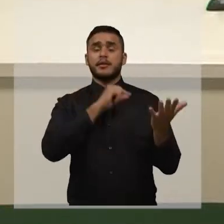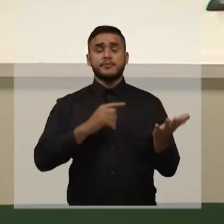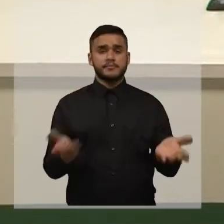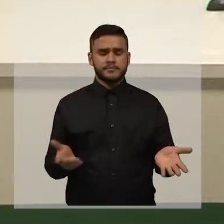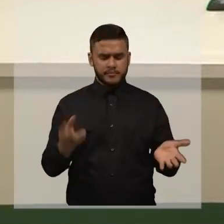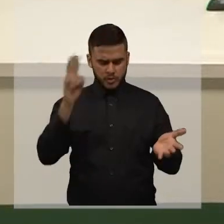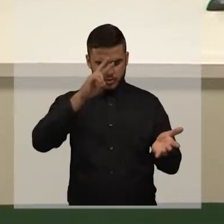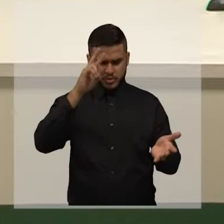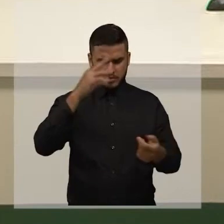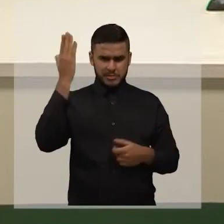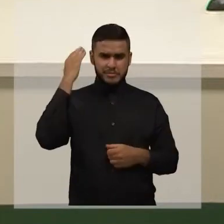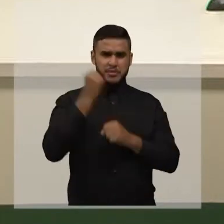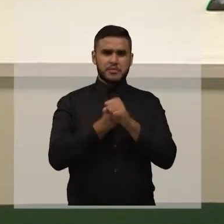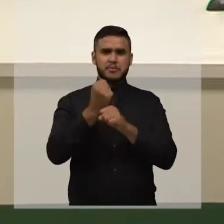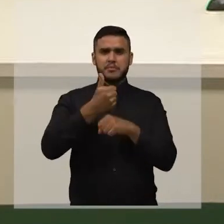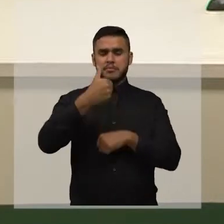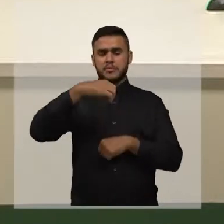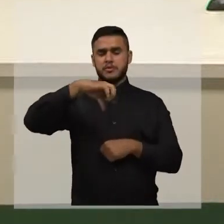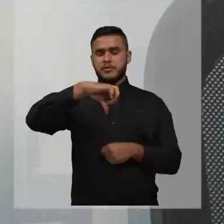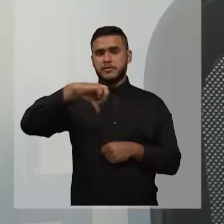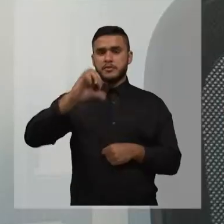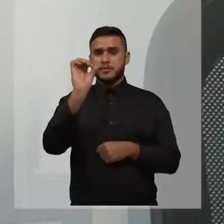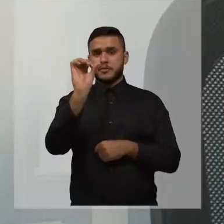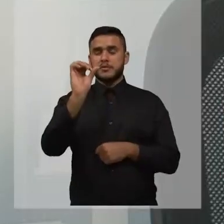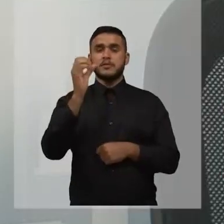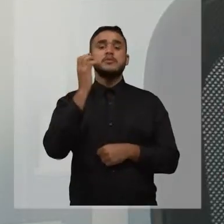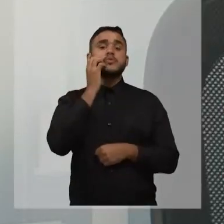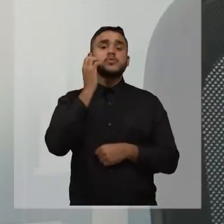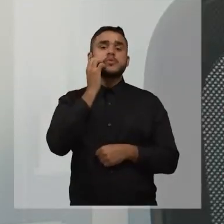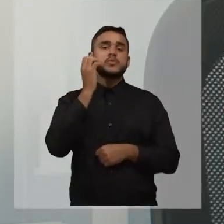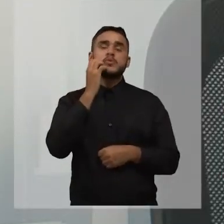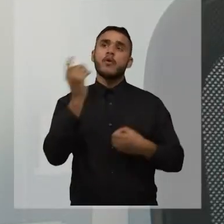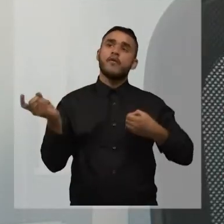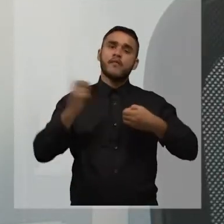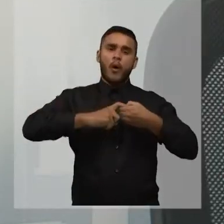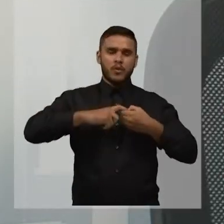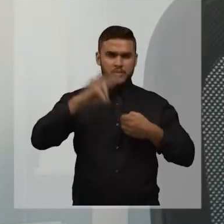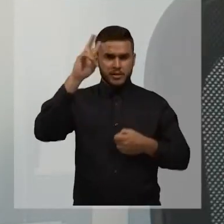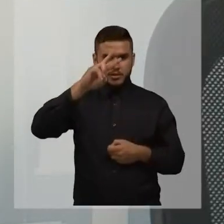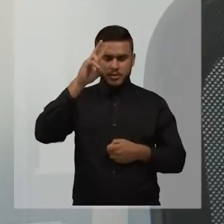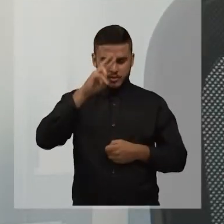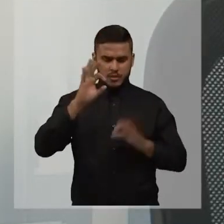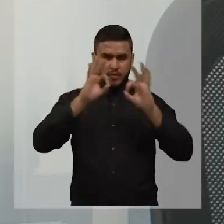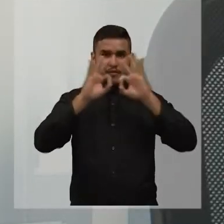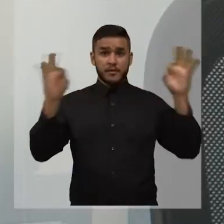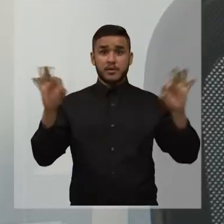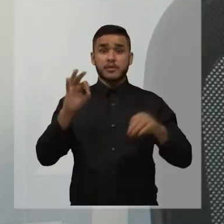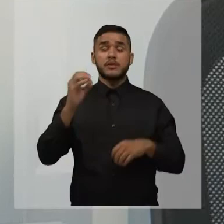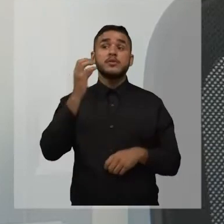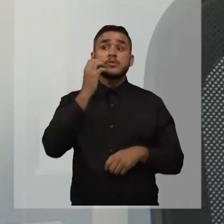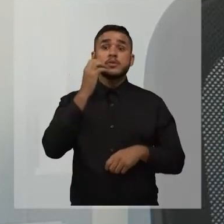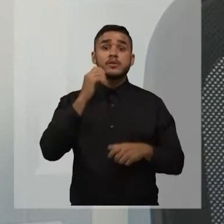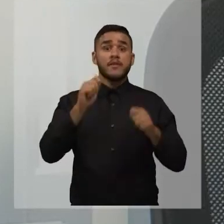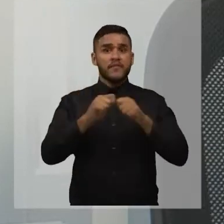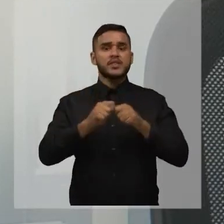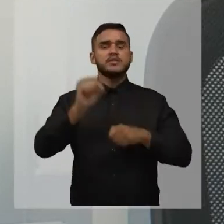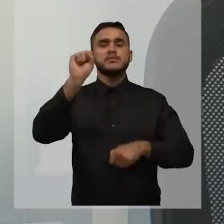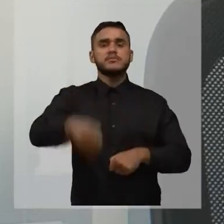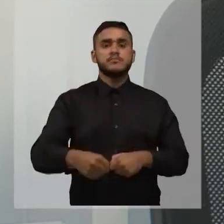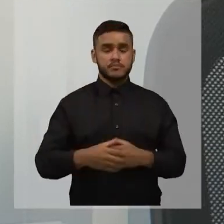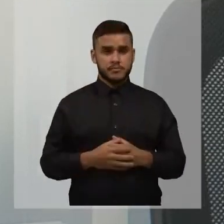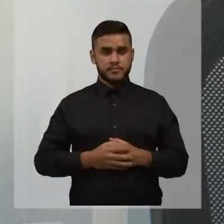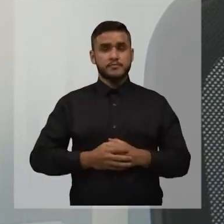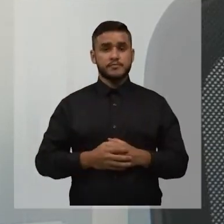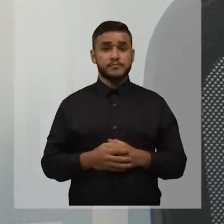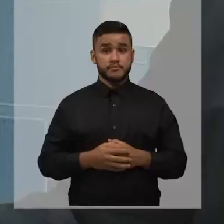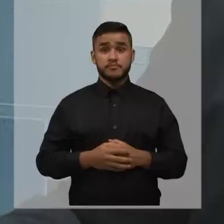de Juraci, a prefeitura de Fortaleza, a frase era simples, Juraci faz. Eu posso pegar o meu